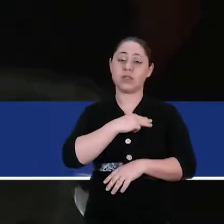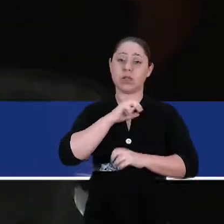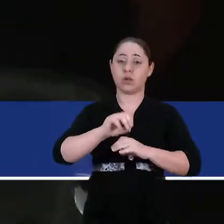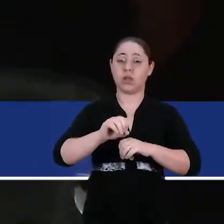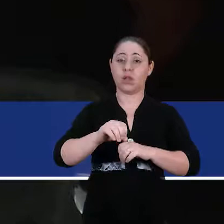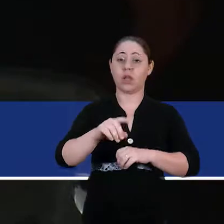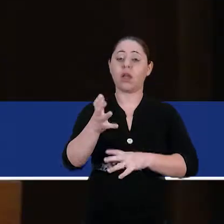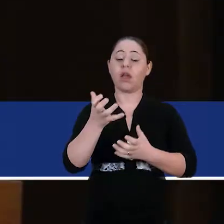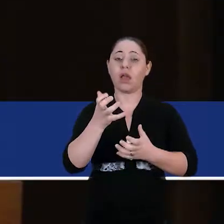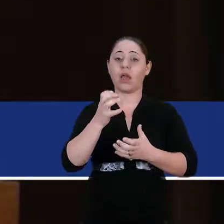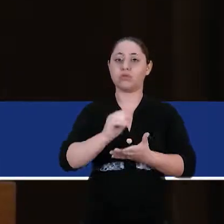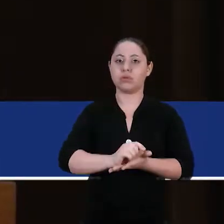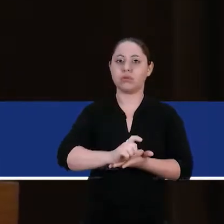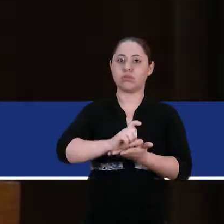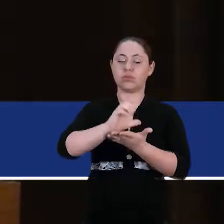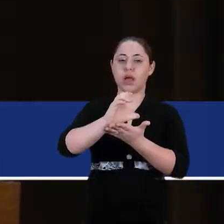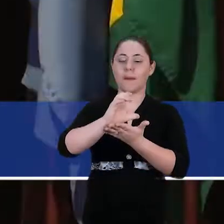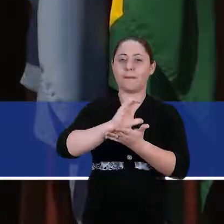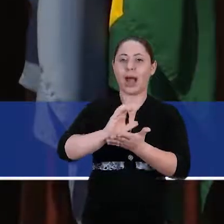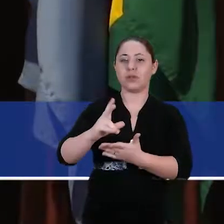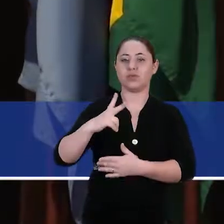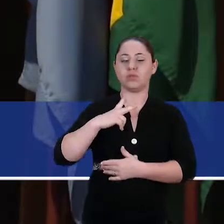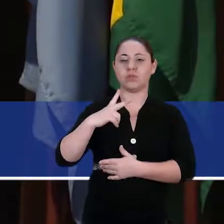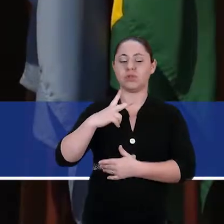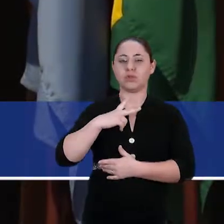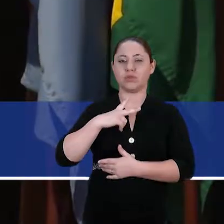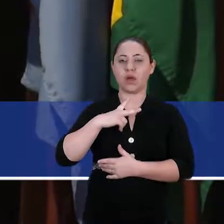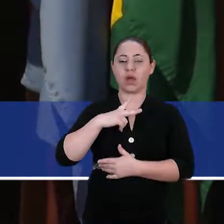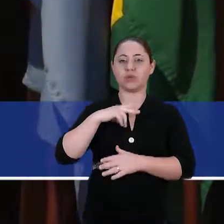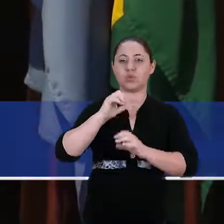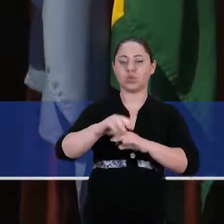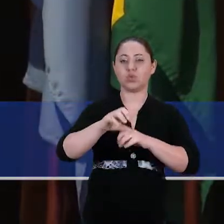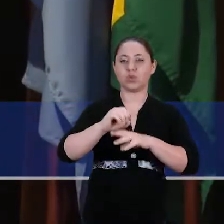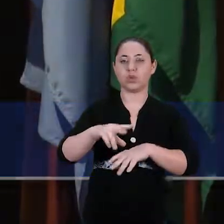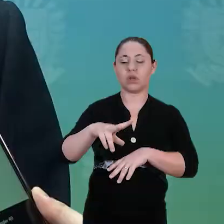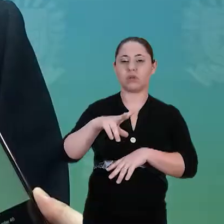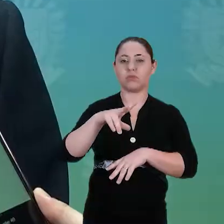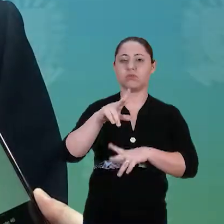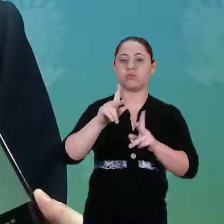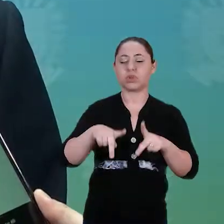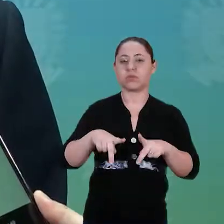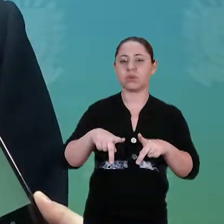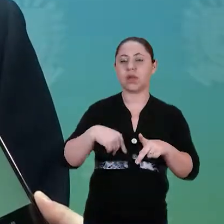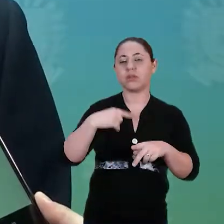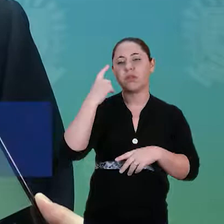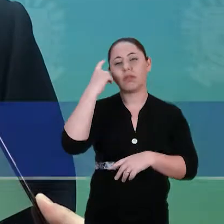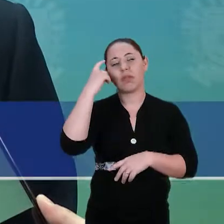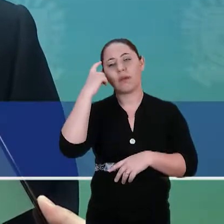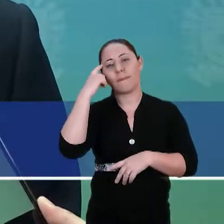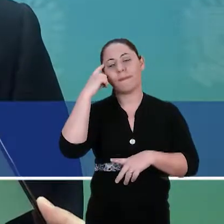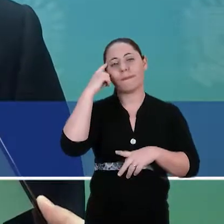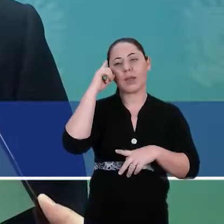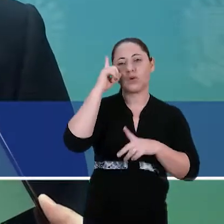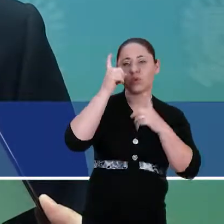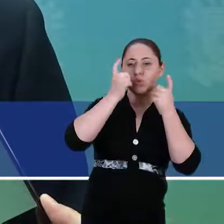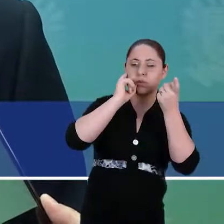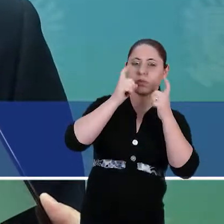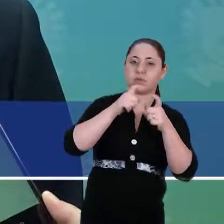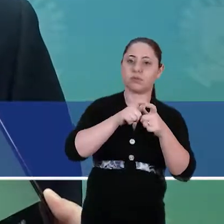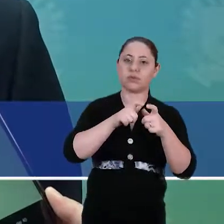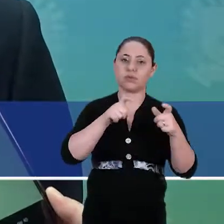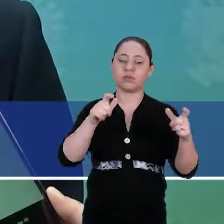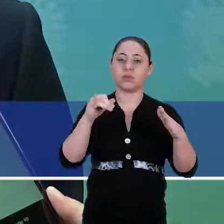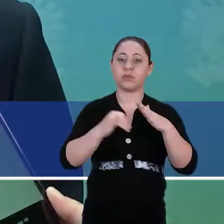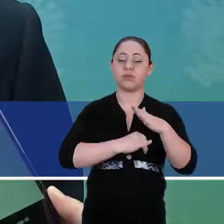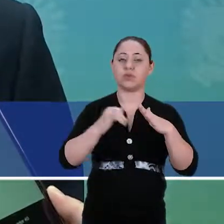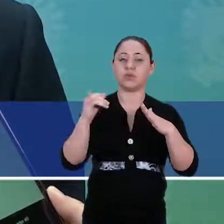que prevê aumento de verba privada nas instituições de ensino público. Existe uma preocupação muito grande